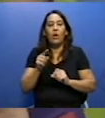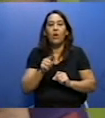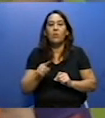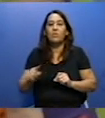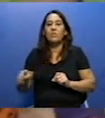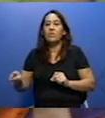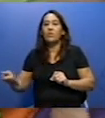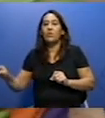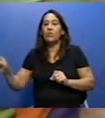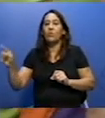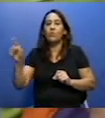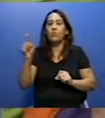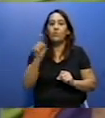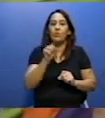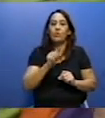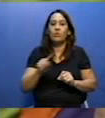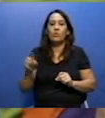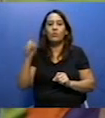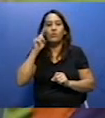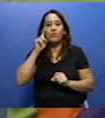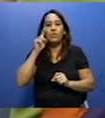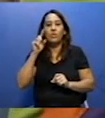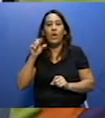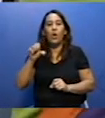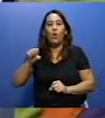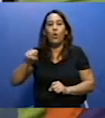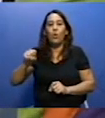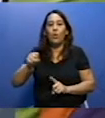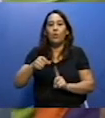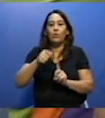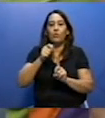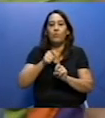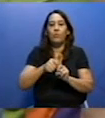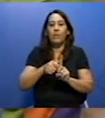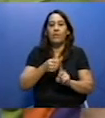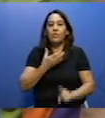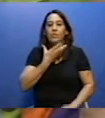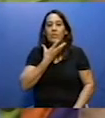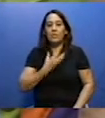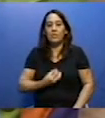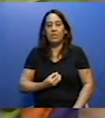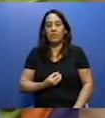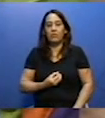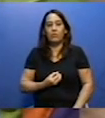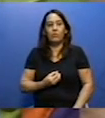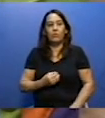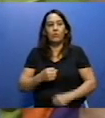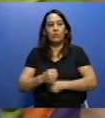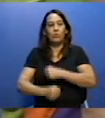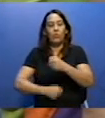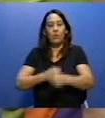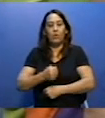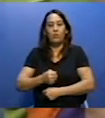professora, ó. 8 de dezembro. Preste bastante atenção no ano.